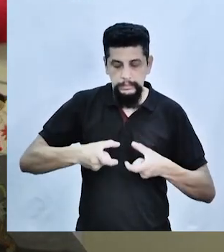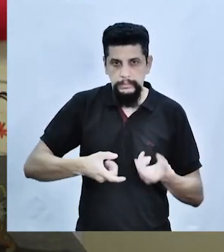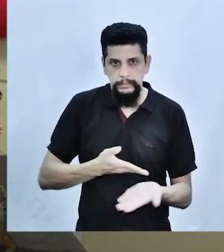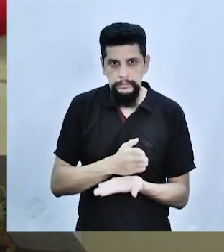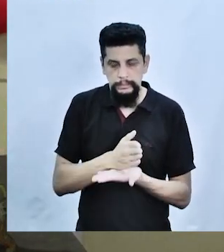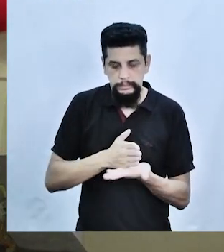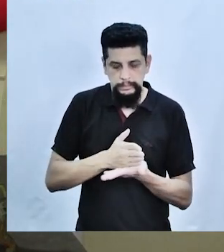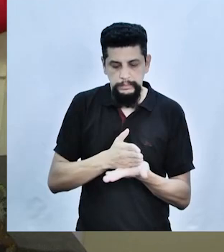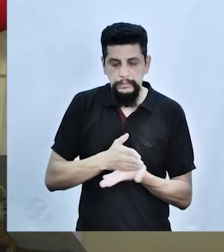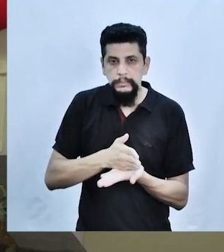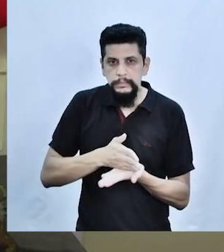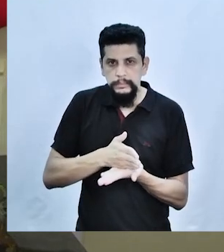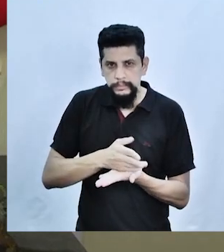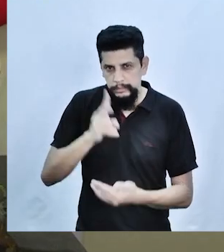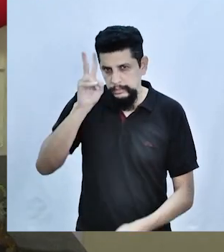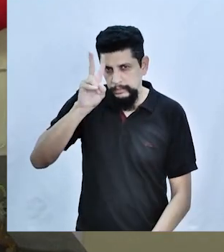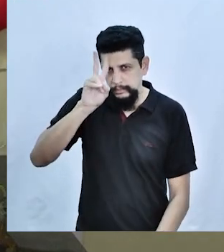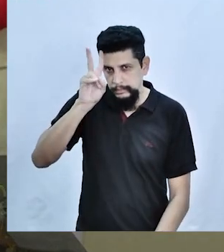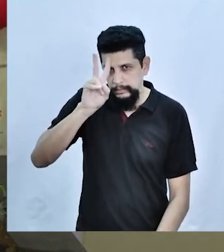do quebra-cabeça, que estava...